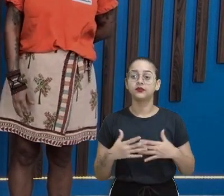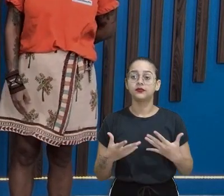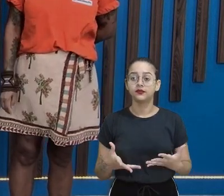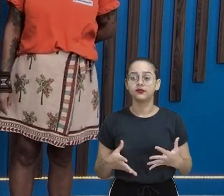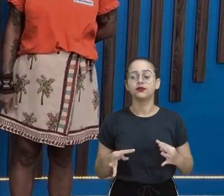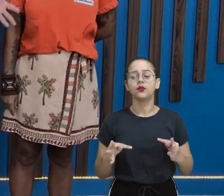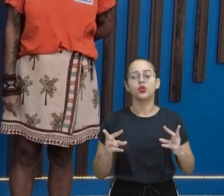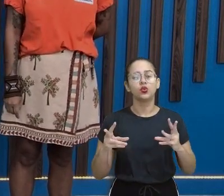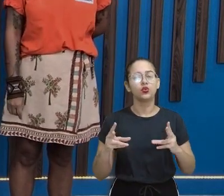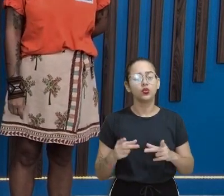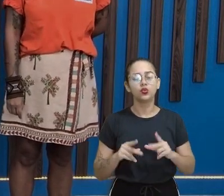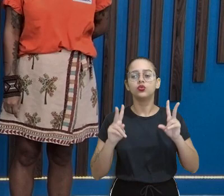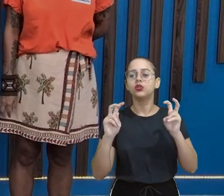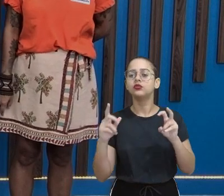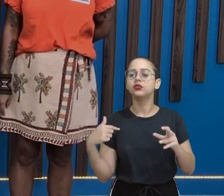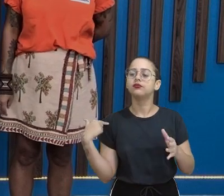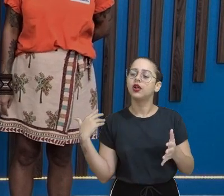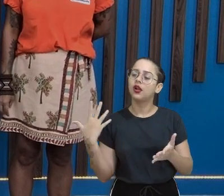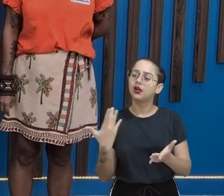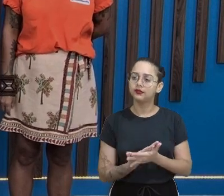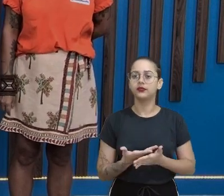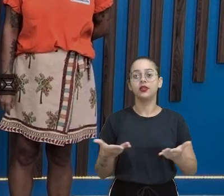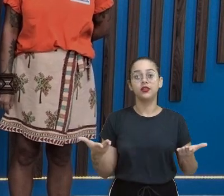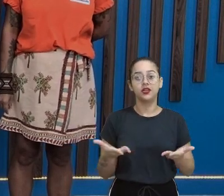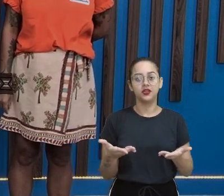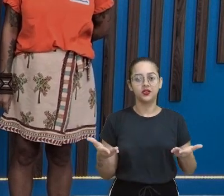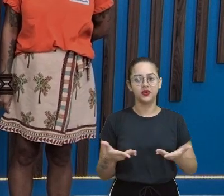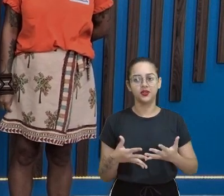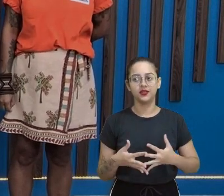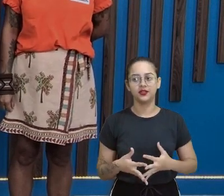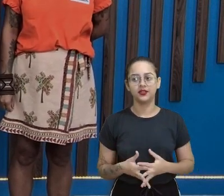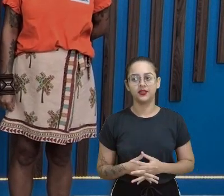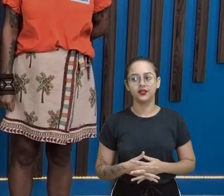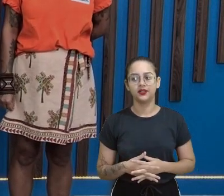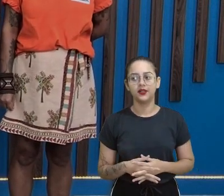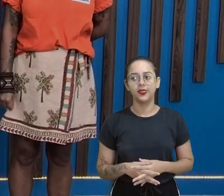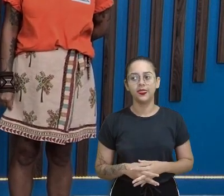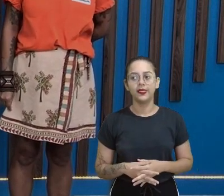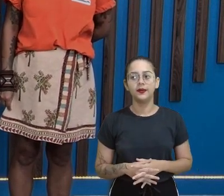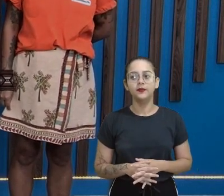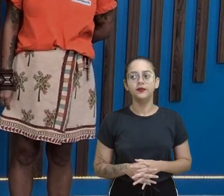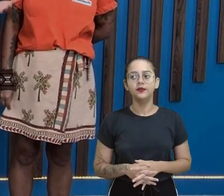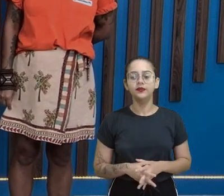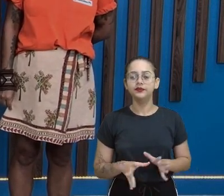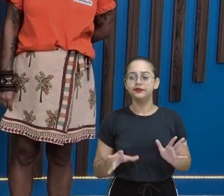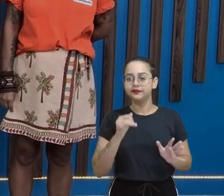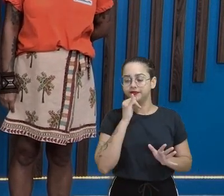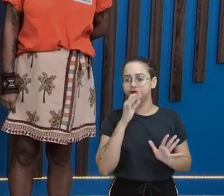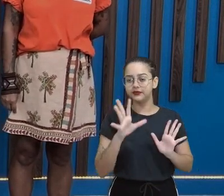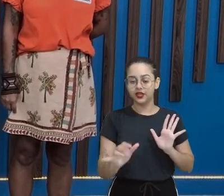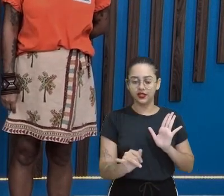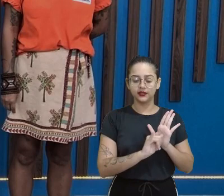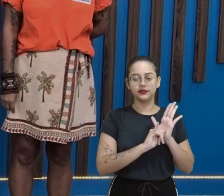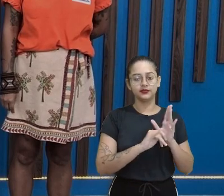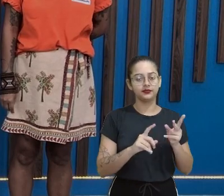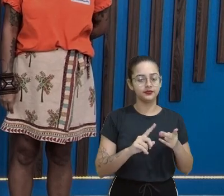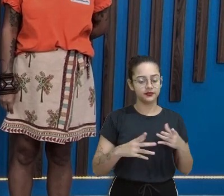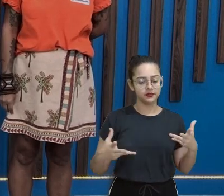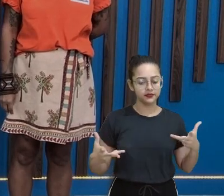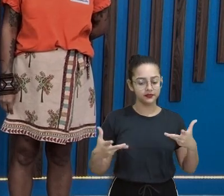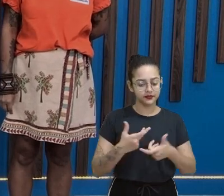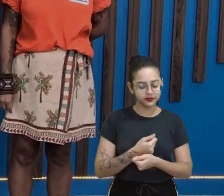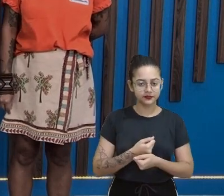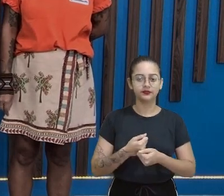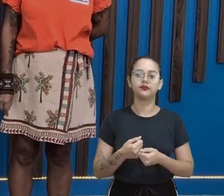em todos os assuntos que a gente viu aqui, né, nessa disciplina, né? Pega na identidade, né, nas habilidades,